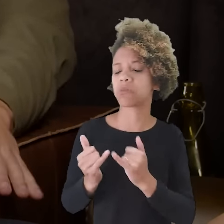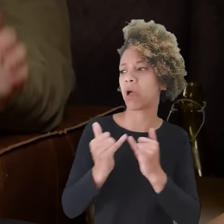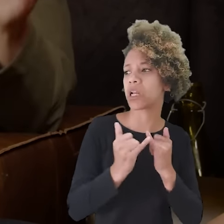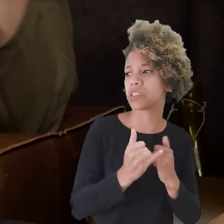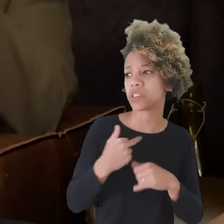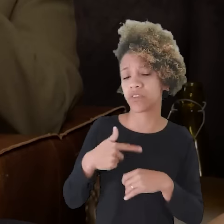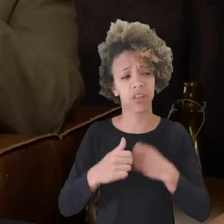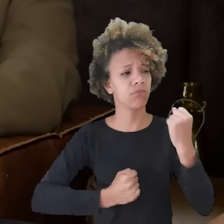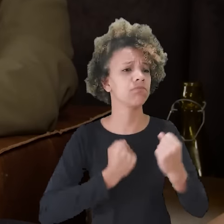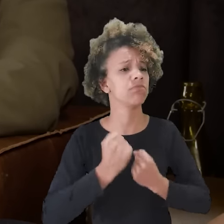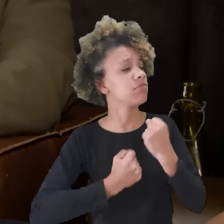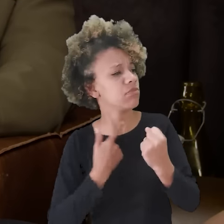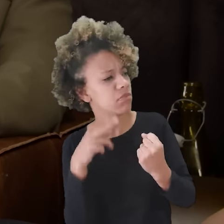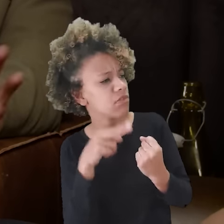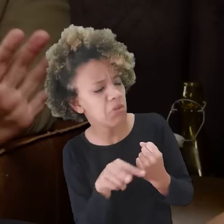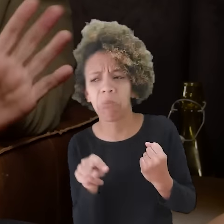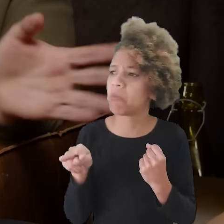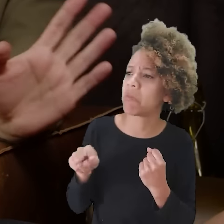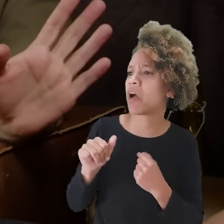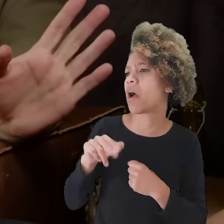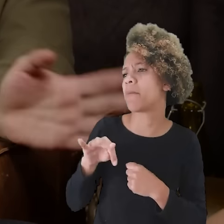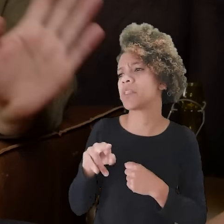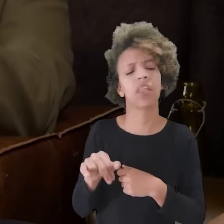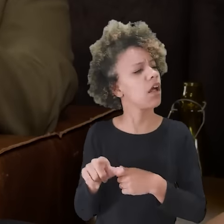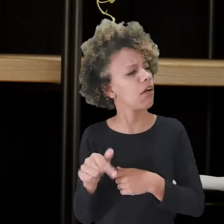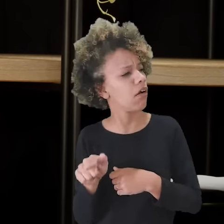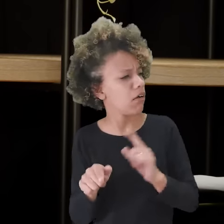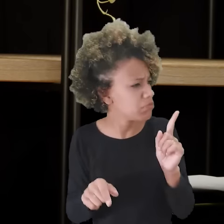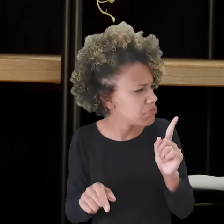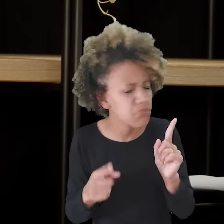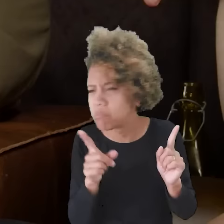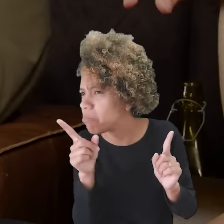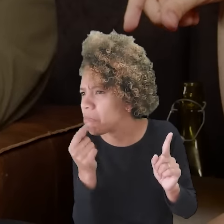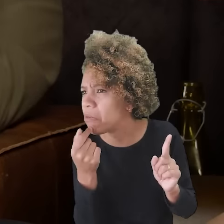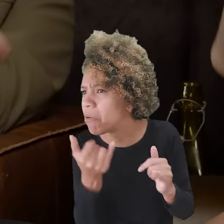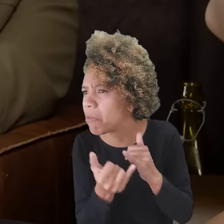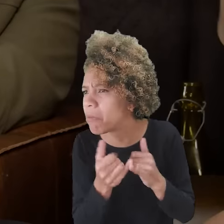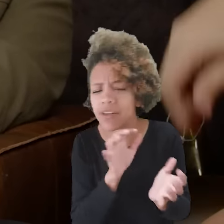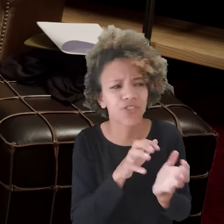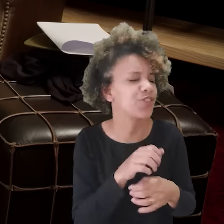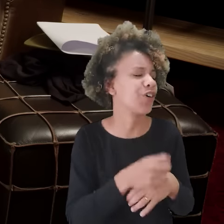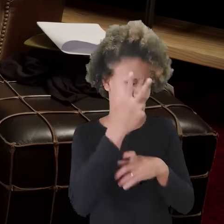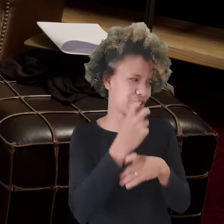assim se você passar morrendo por esse antigo passar correndo em Amsterdam falava ih ah Tem uns canais